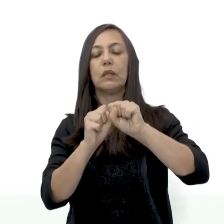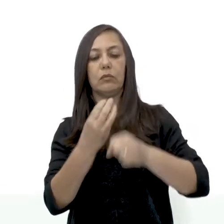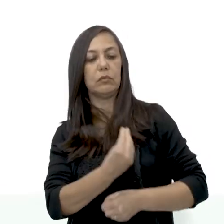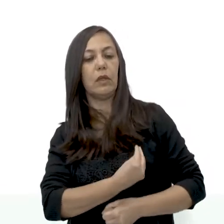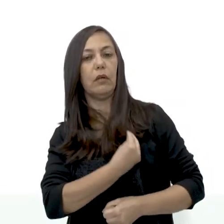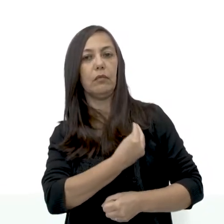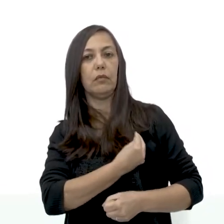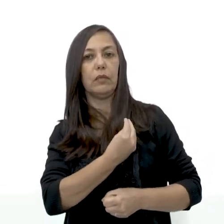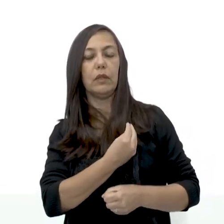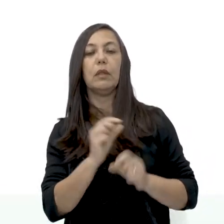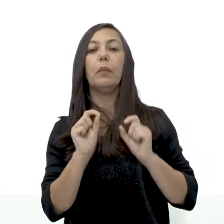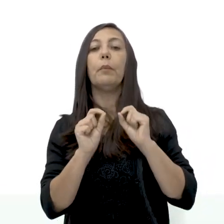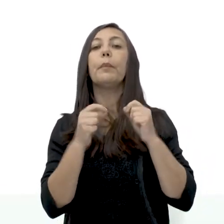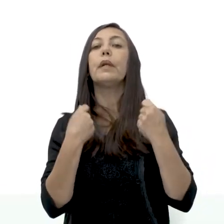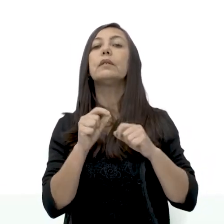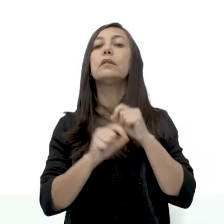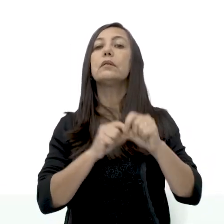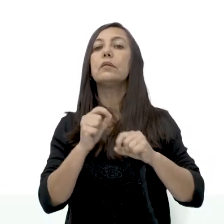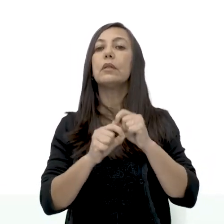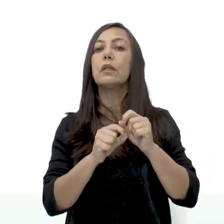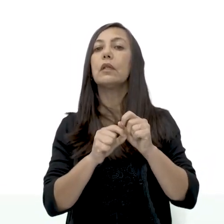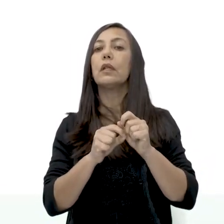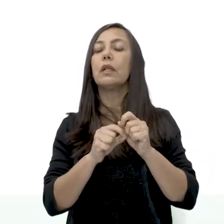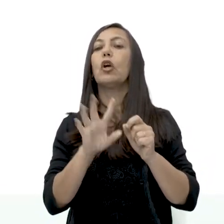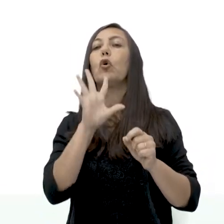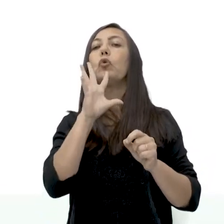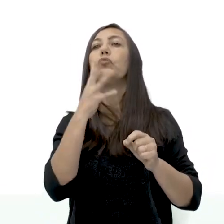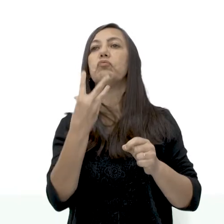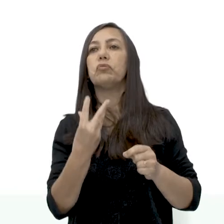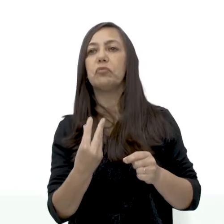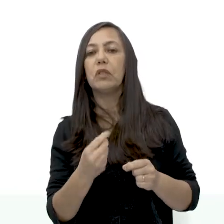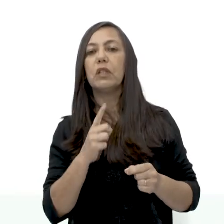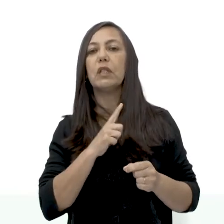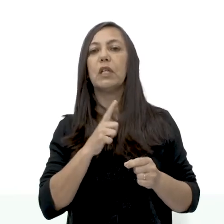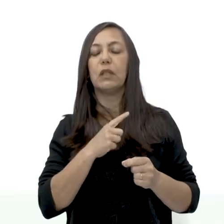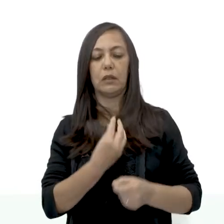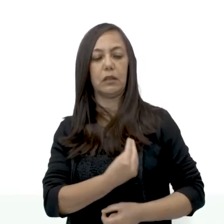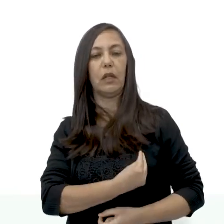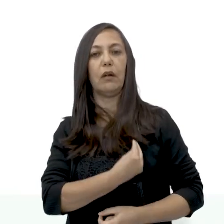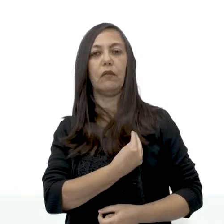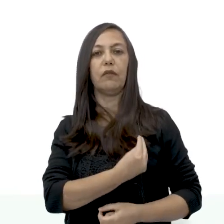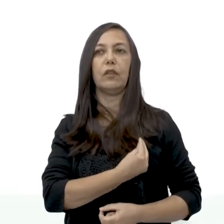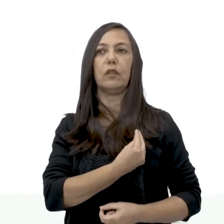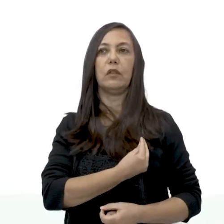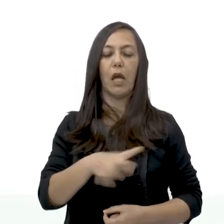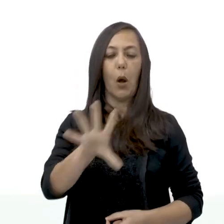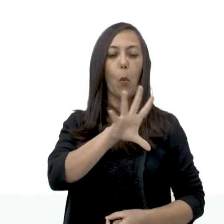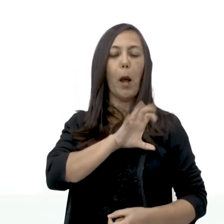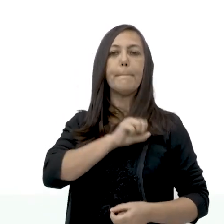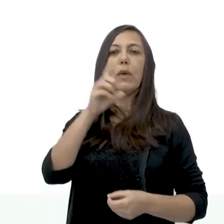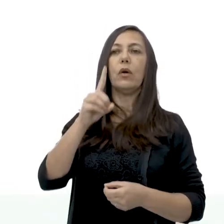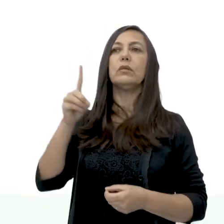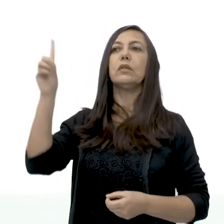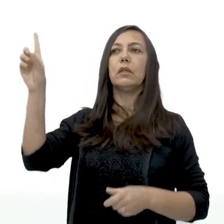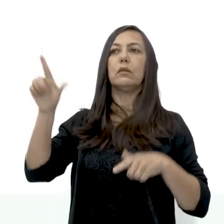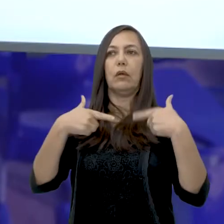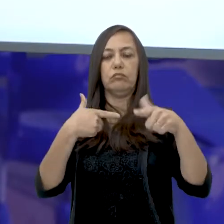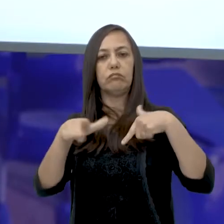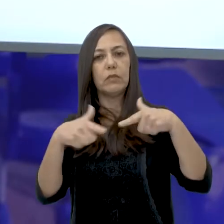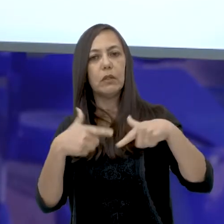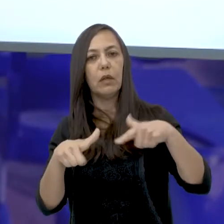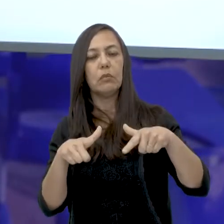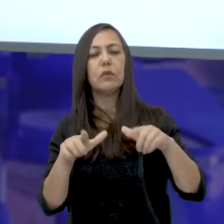budismo, espiritismo, cristianismo, judaísmo, hinduísmo e islamismo. Então, como é que a